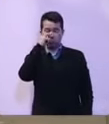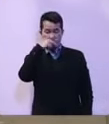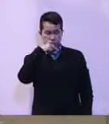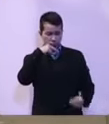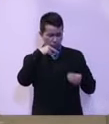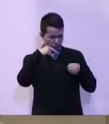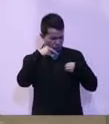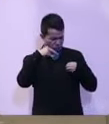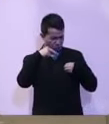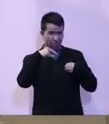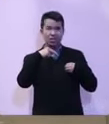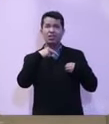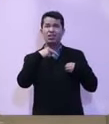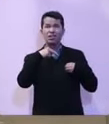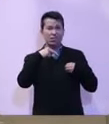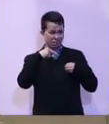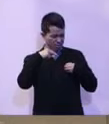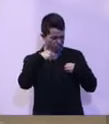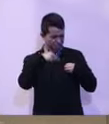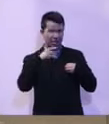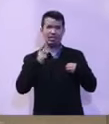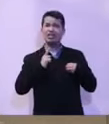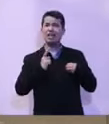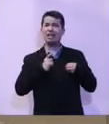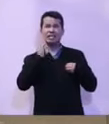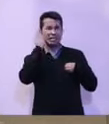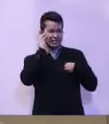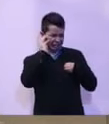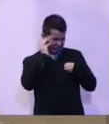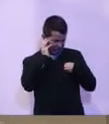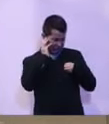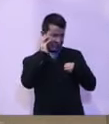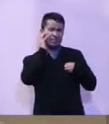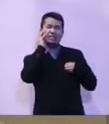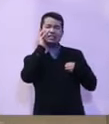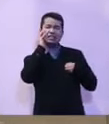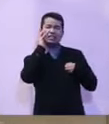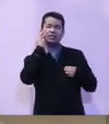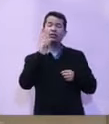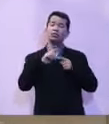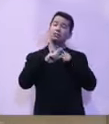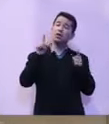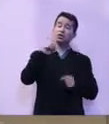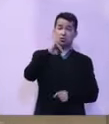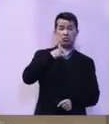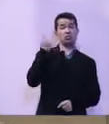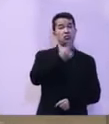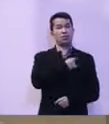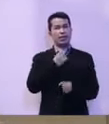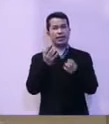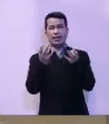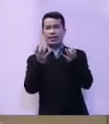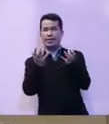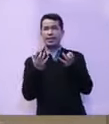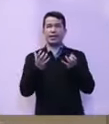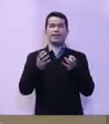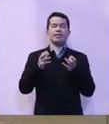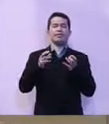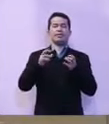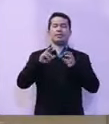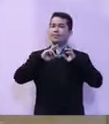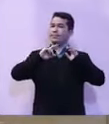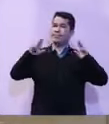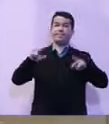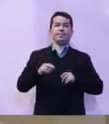E a gente decide que quer ser diferente. e permite que a graça de Deus nos